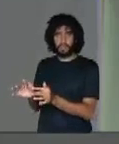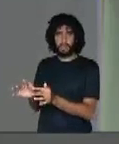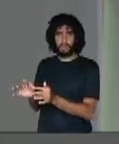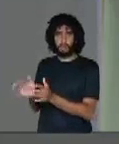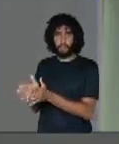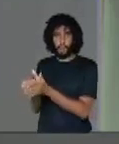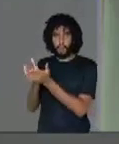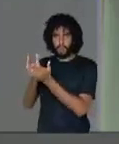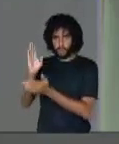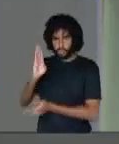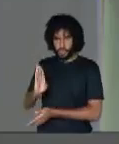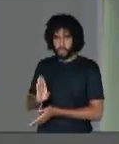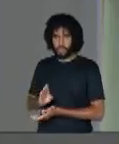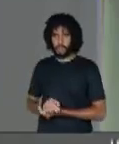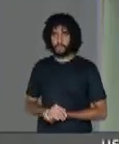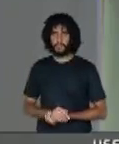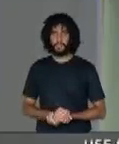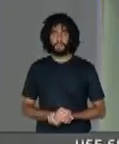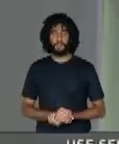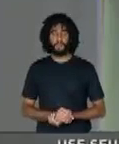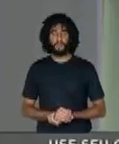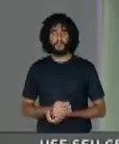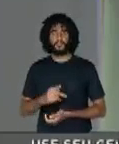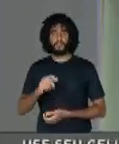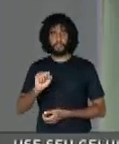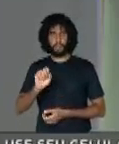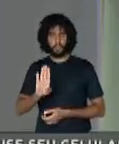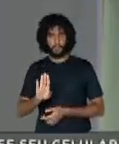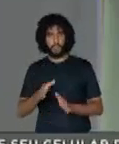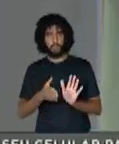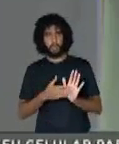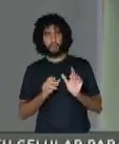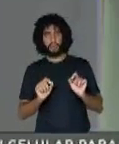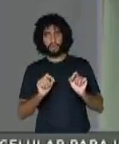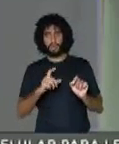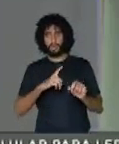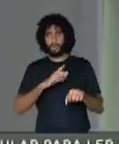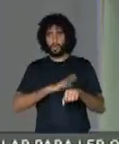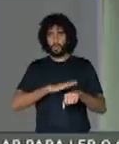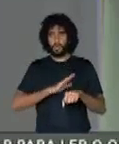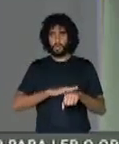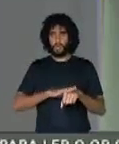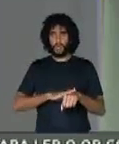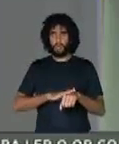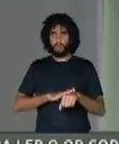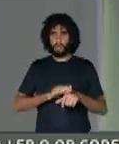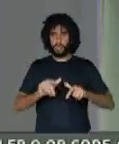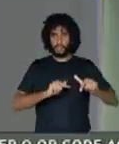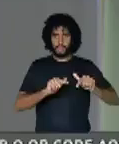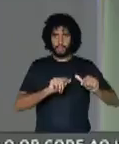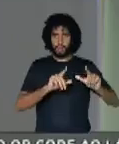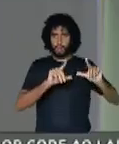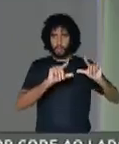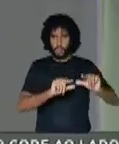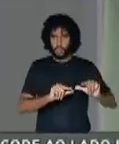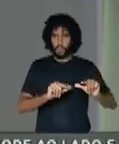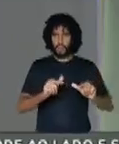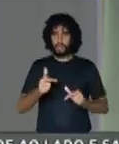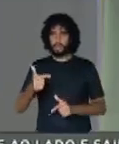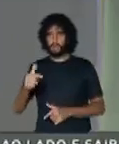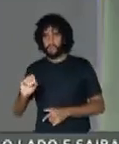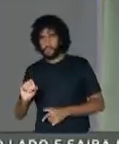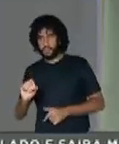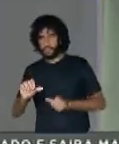PSB permitiu que aquilo que previa a proposta, a redução do tempo mínimo de contribuição de 20